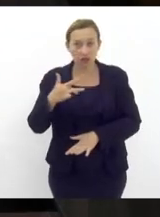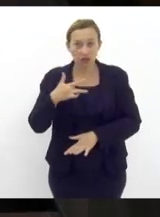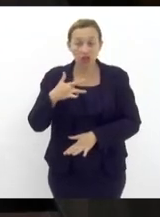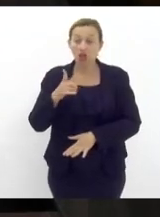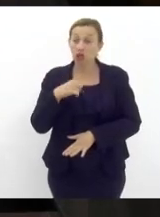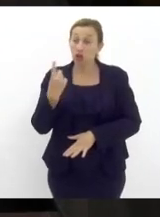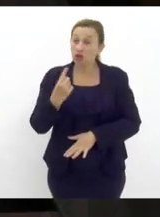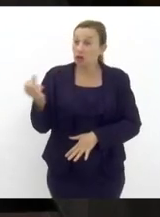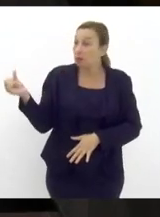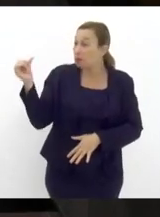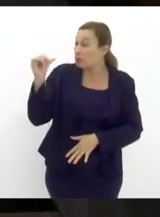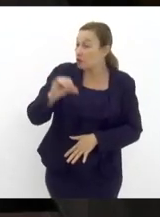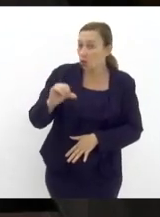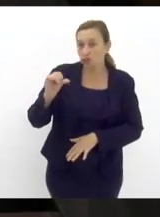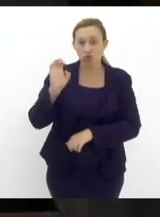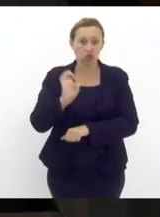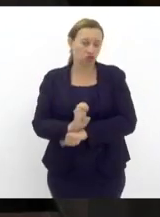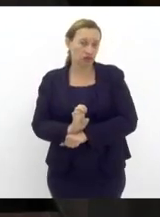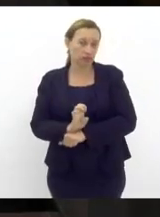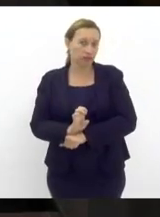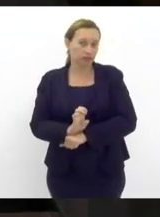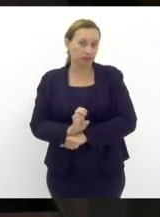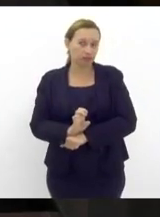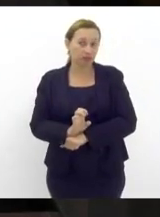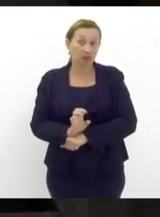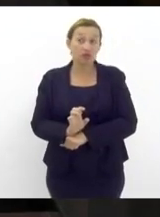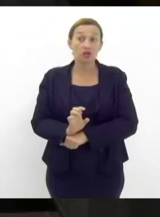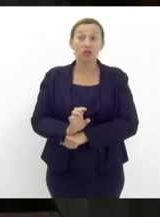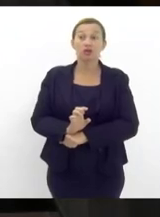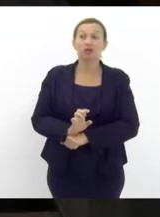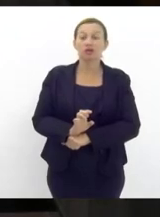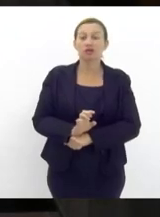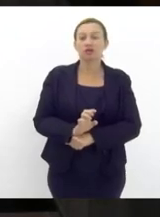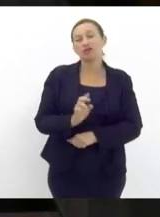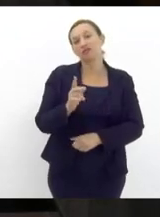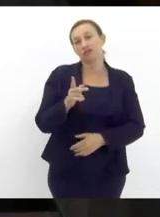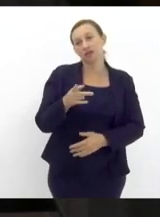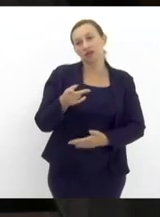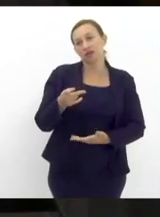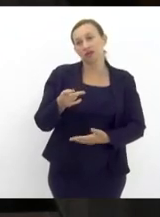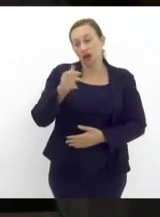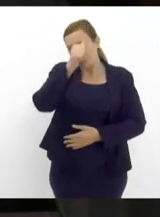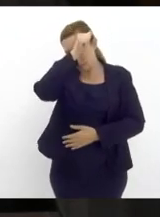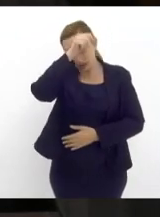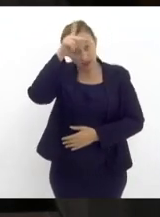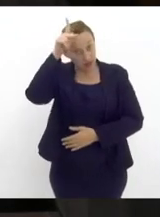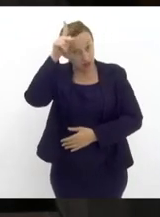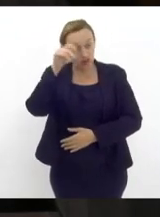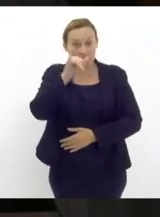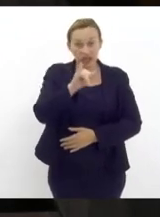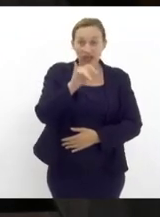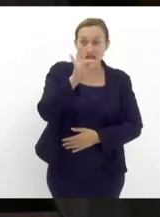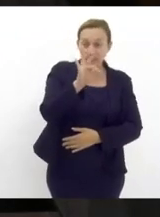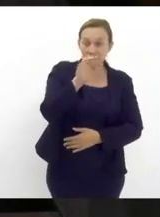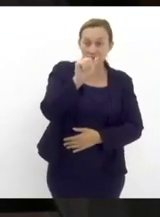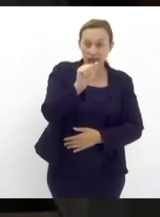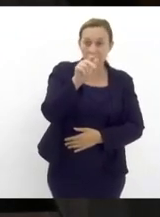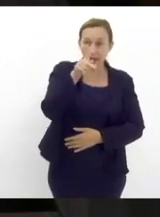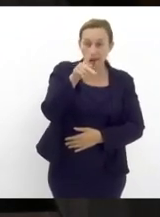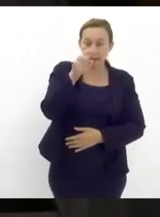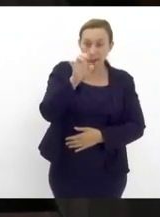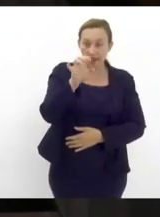temos uma das piores do estado e Aqui vai um dilema entre a Prefeitura de Itaperuna e